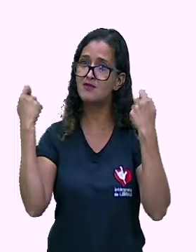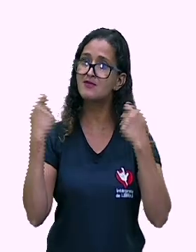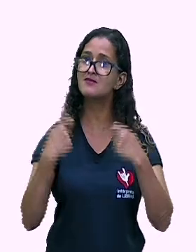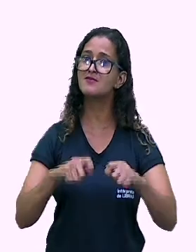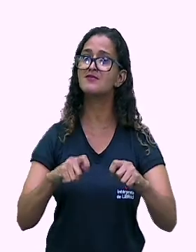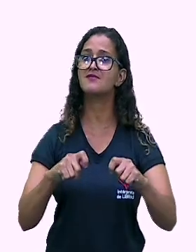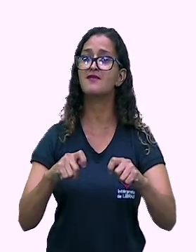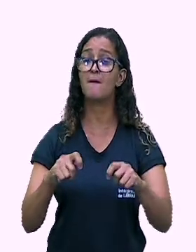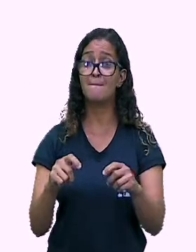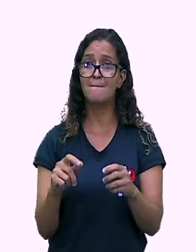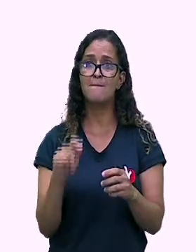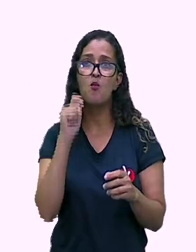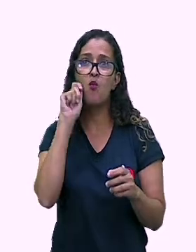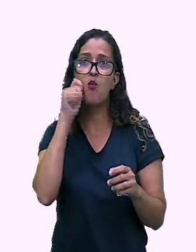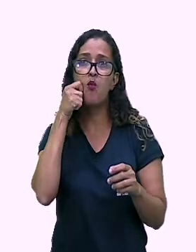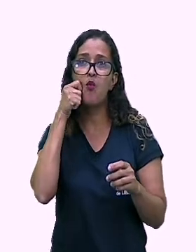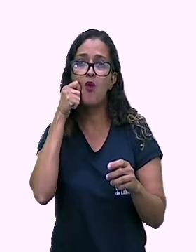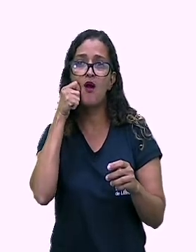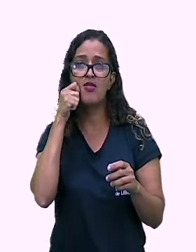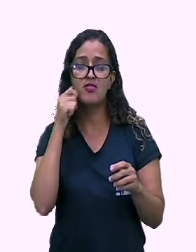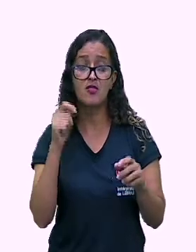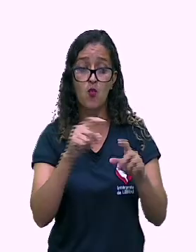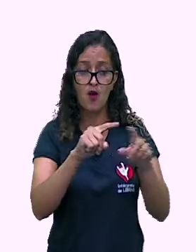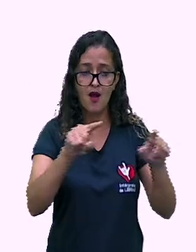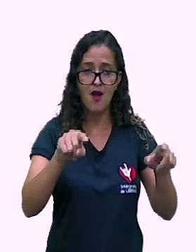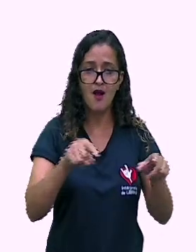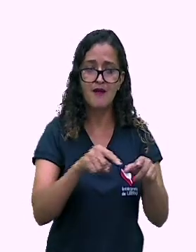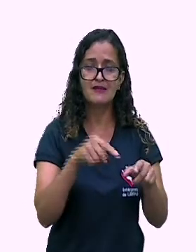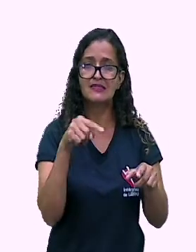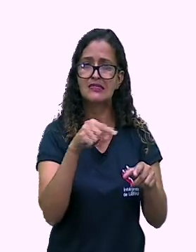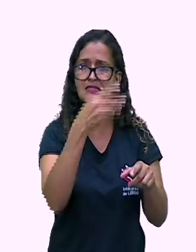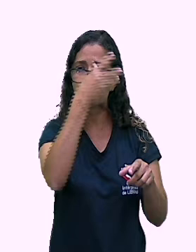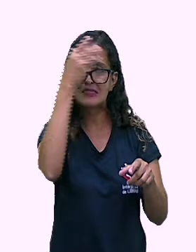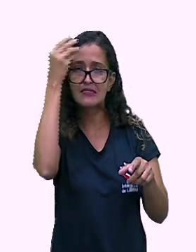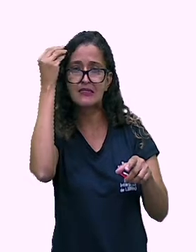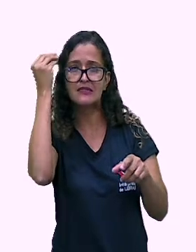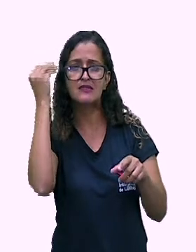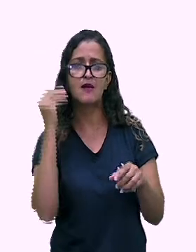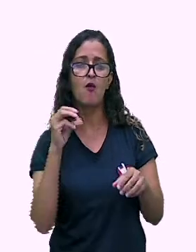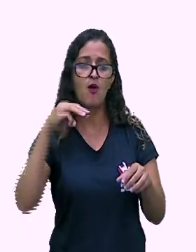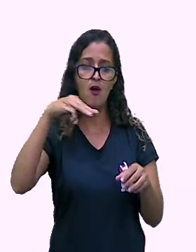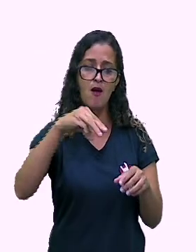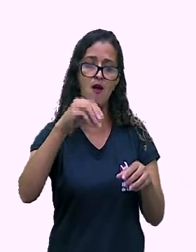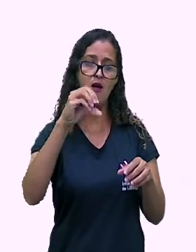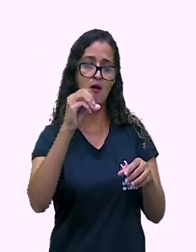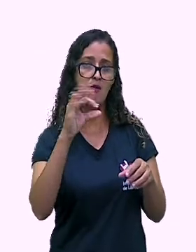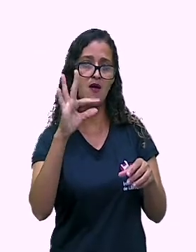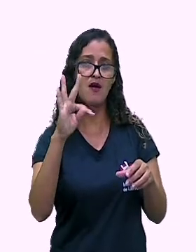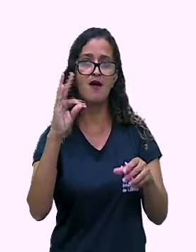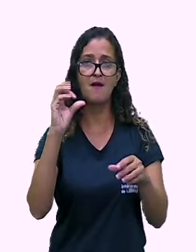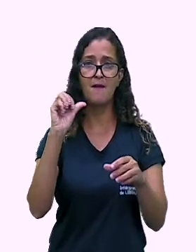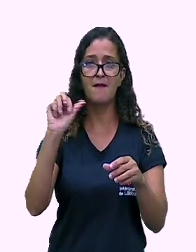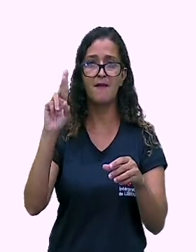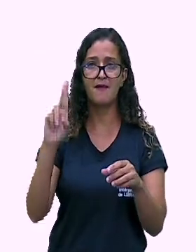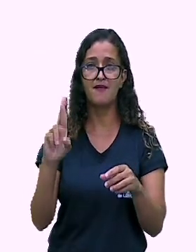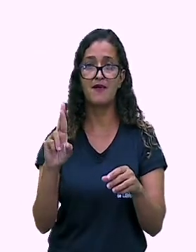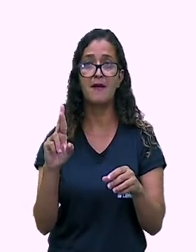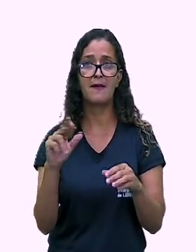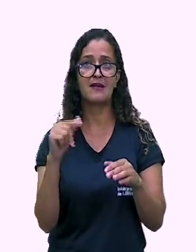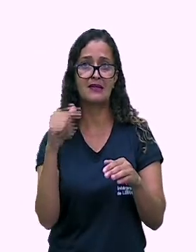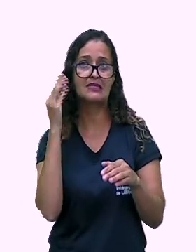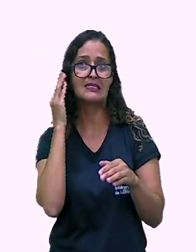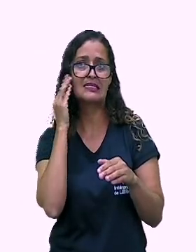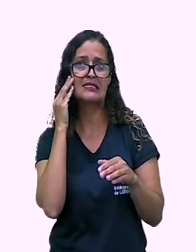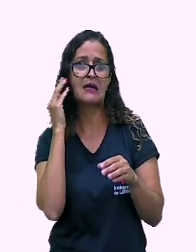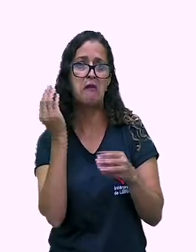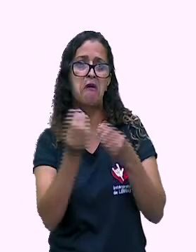um pedacinho de pão mofar e mostrar para ela todo o processo que fez o pão